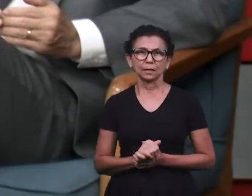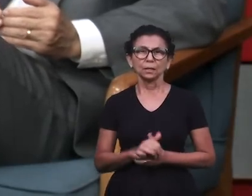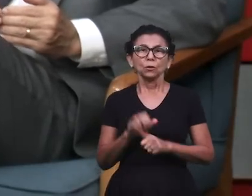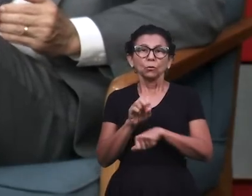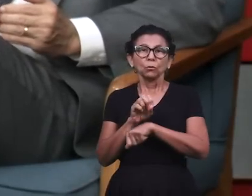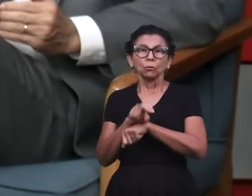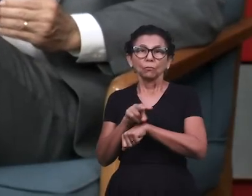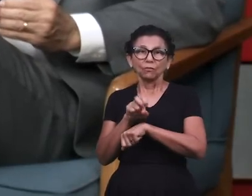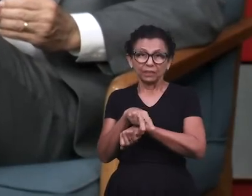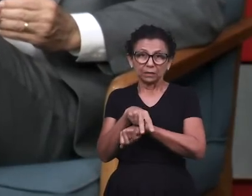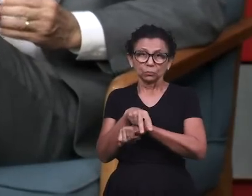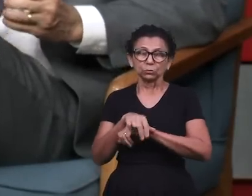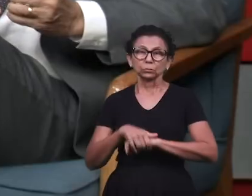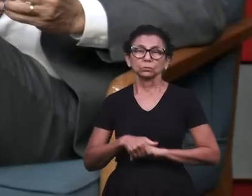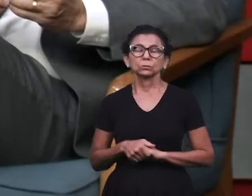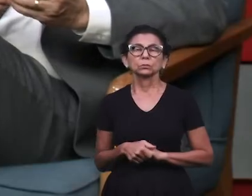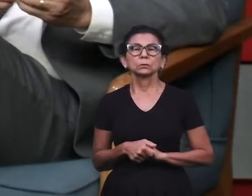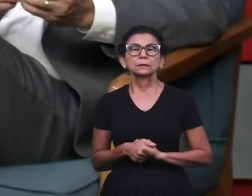uma